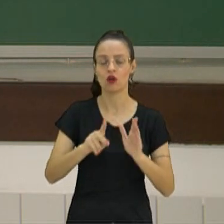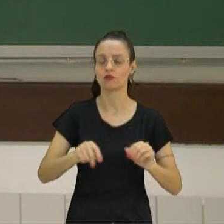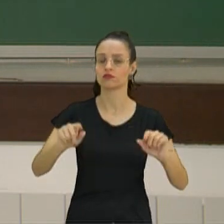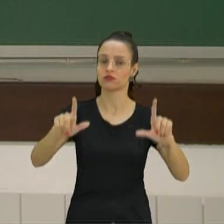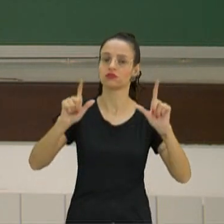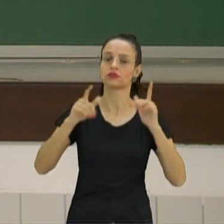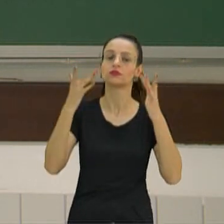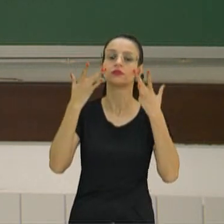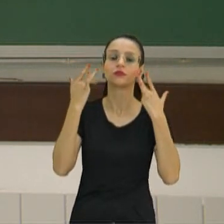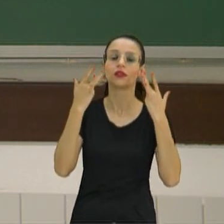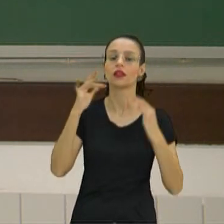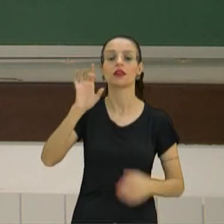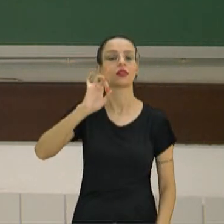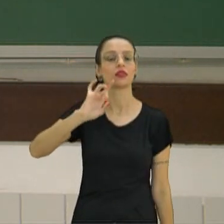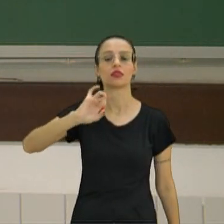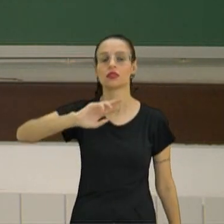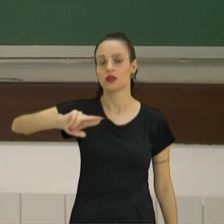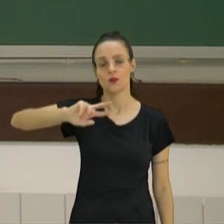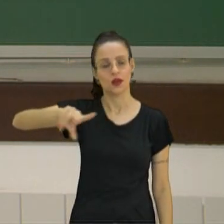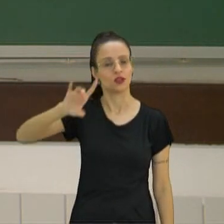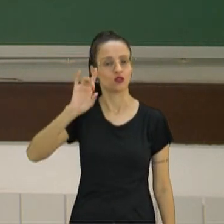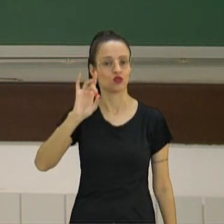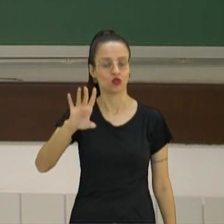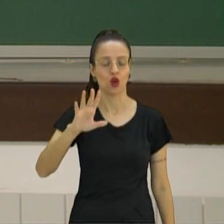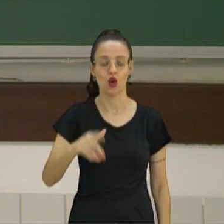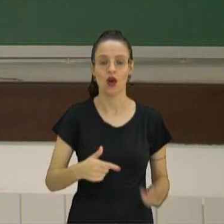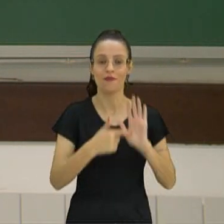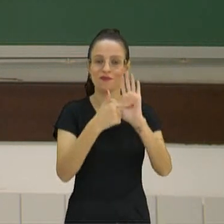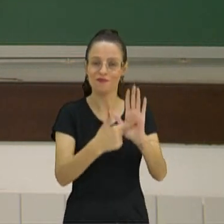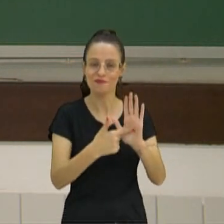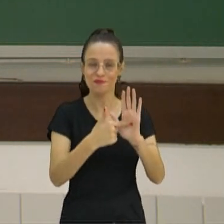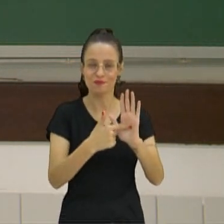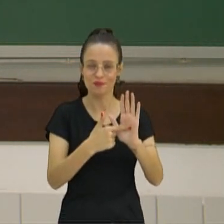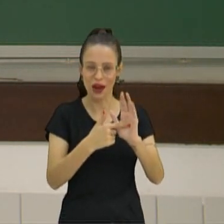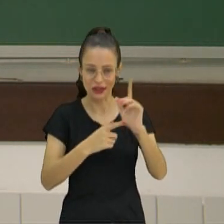não era apenas para a